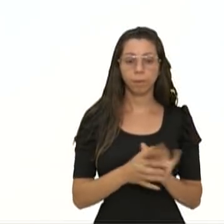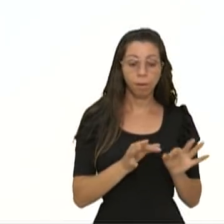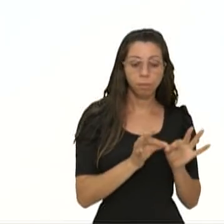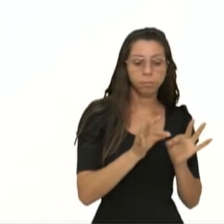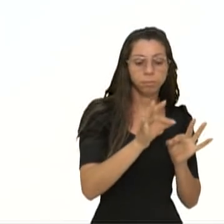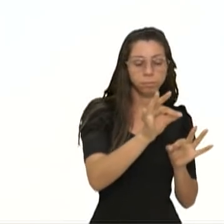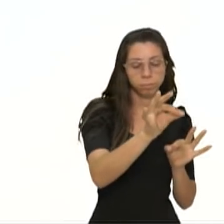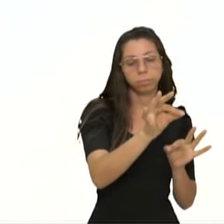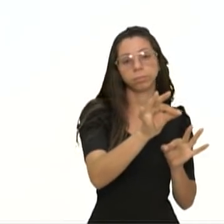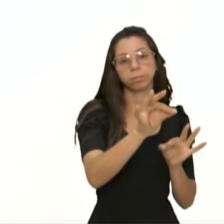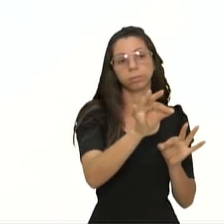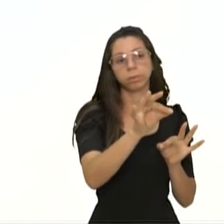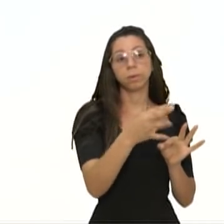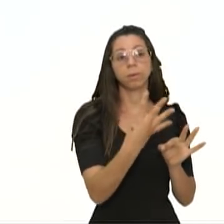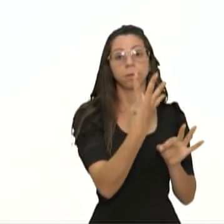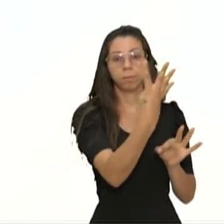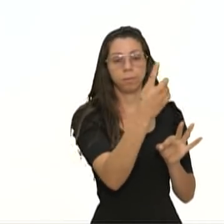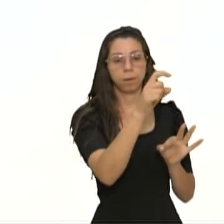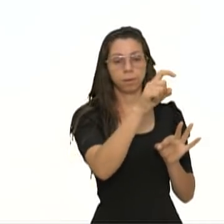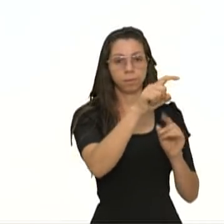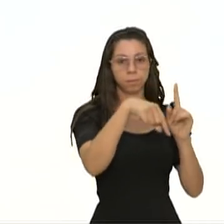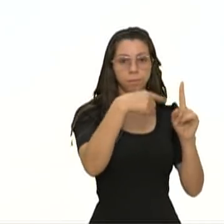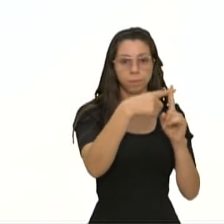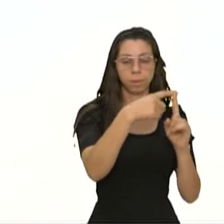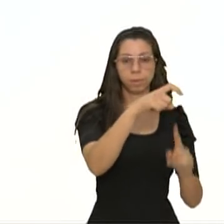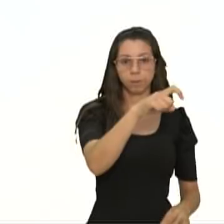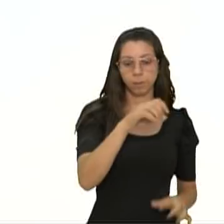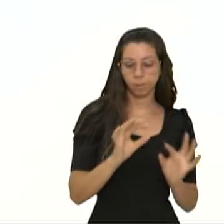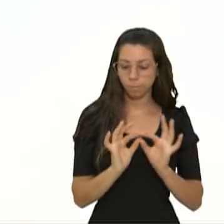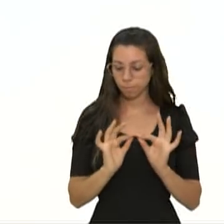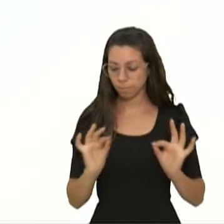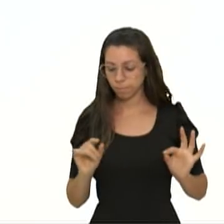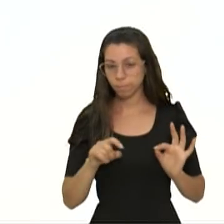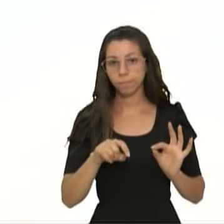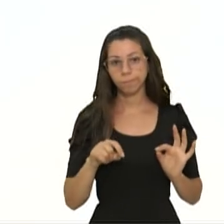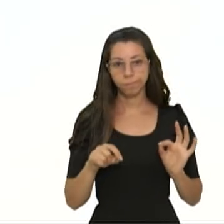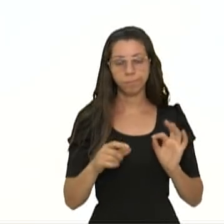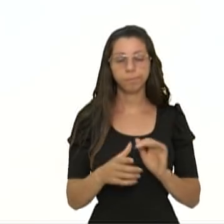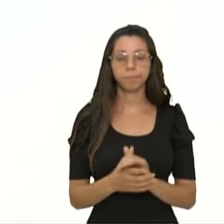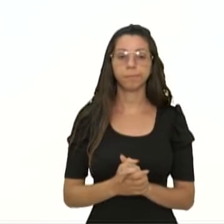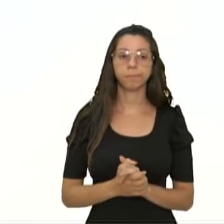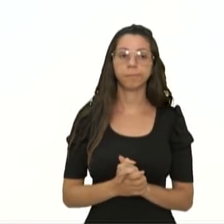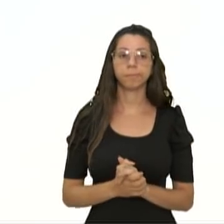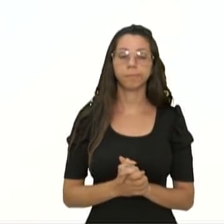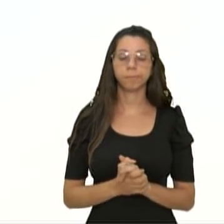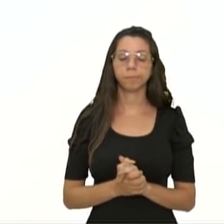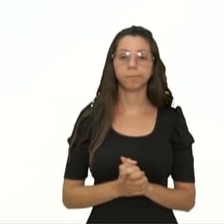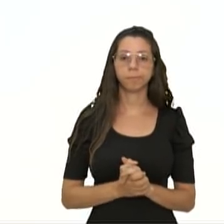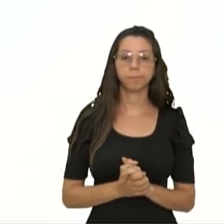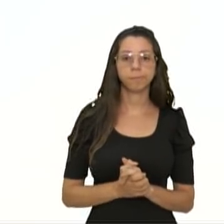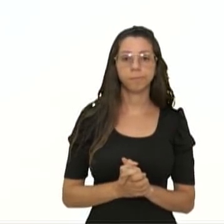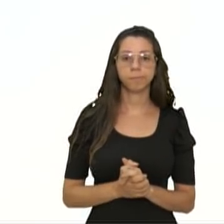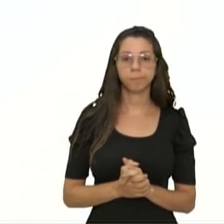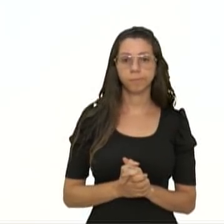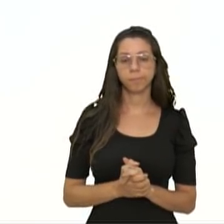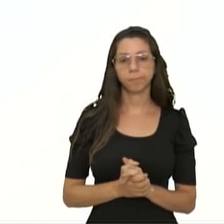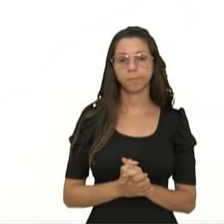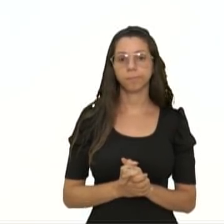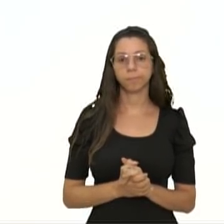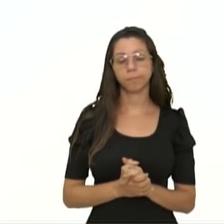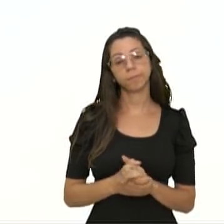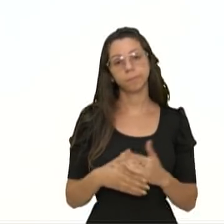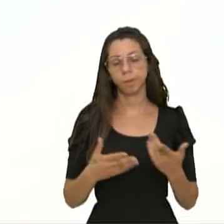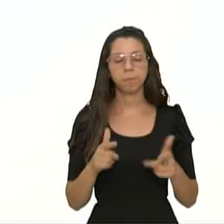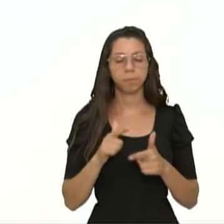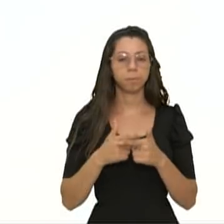outro lado eu deixo 4 mais x, né? Então, chamei aqui de lado 1 de x e o outro lado x mais 4 ou 4 mais x,